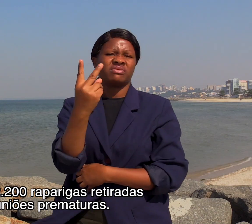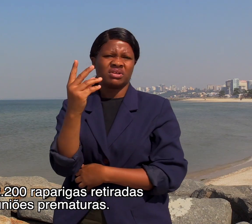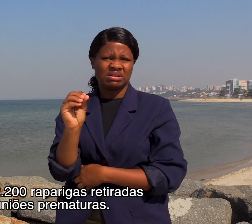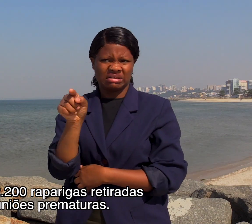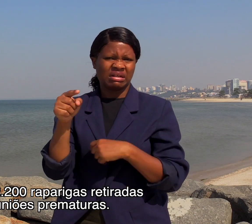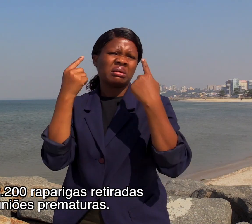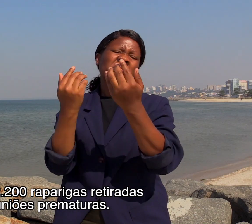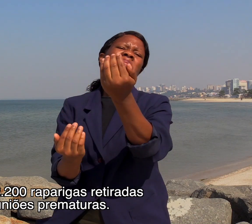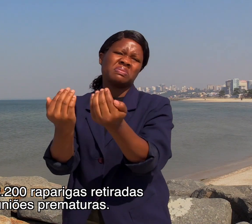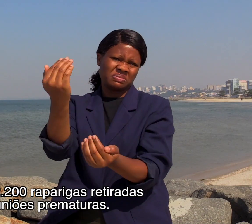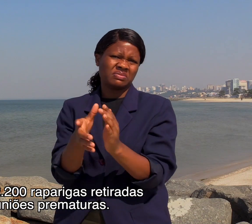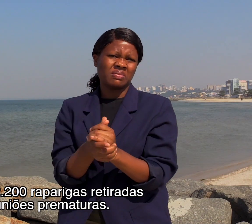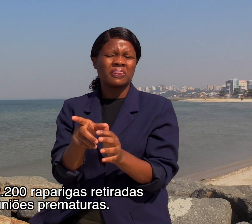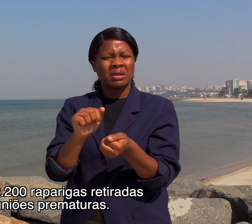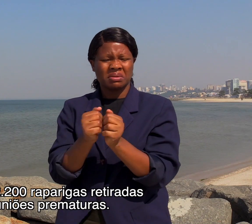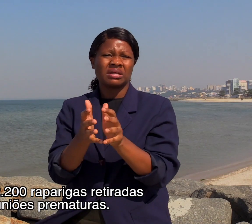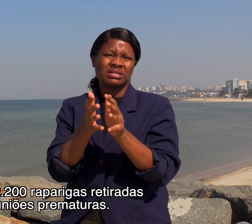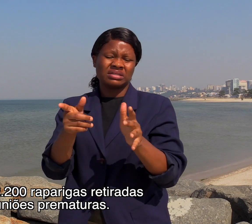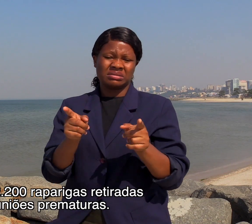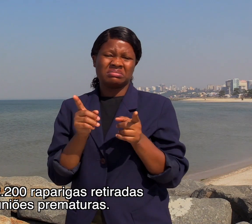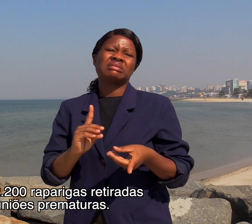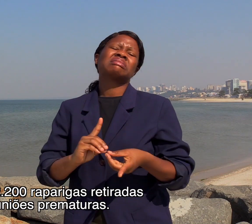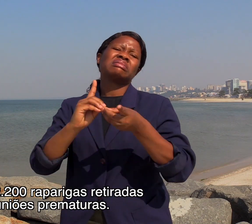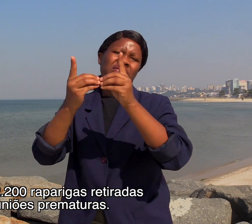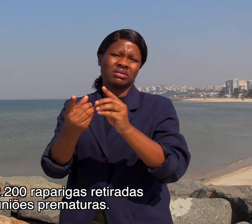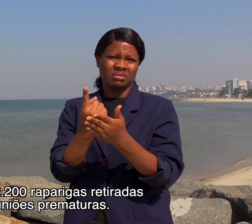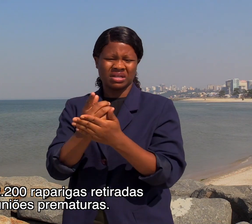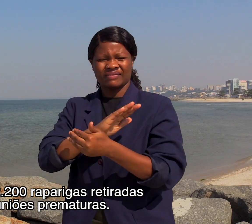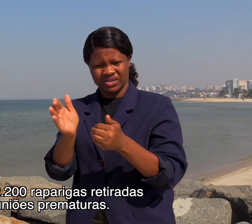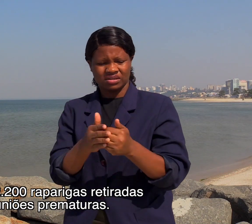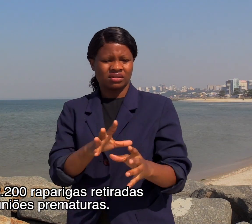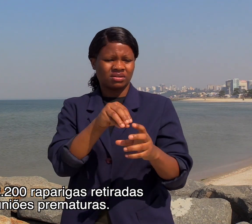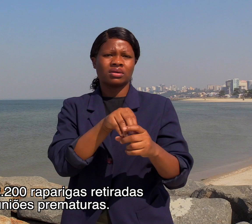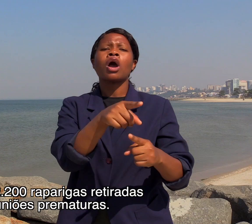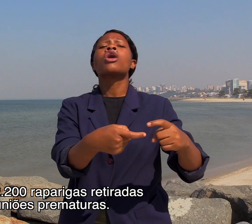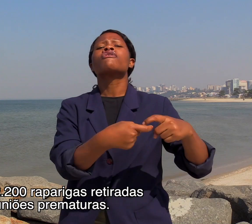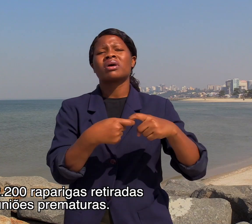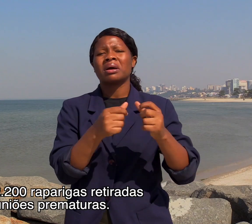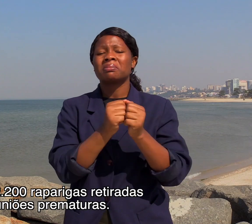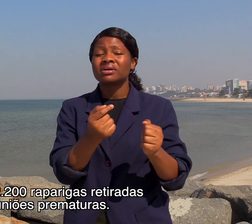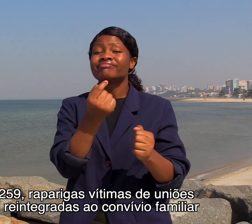Mais de 2.200 raparigas retiradas de uniões prematuras.